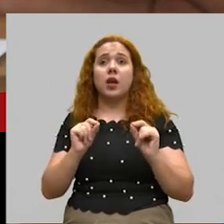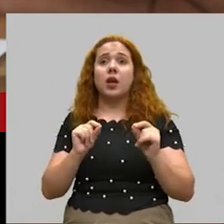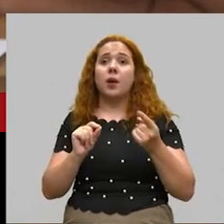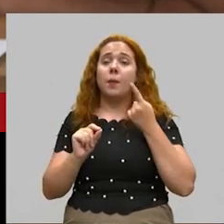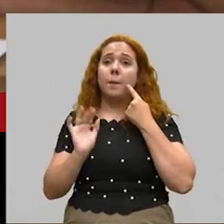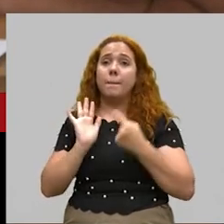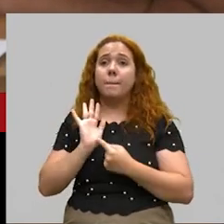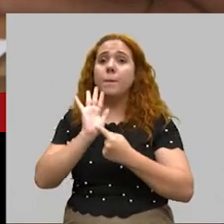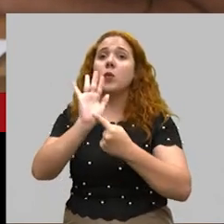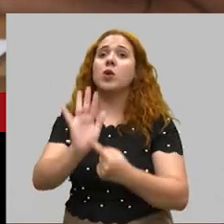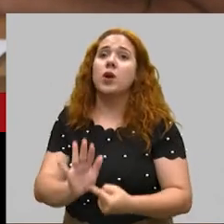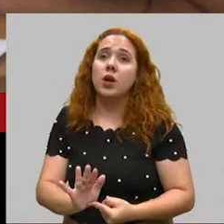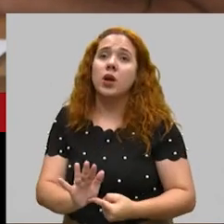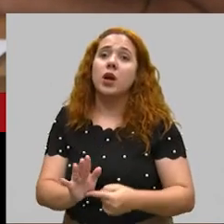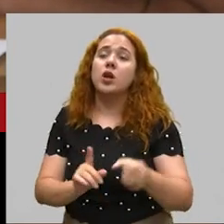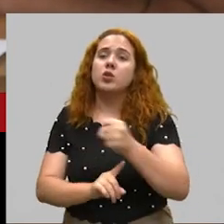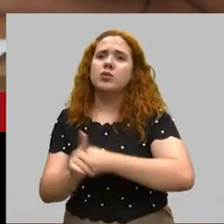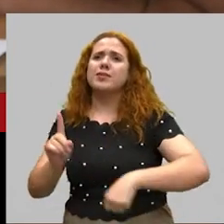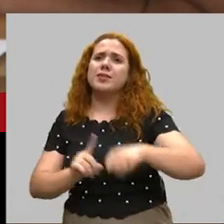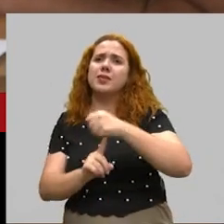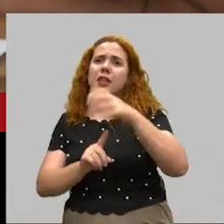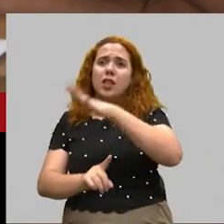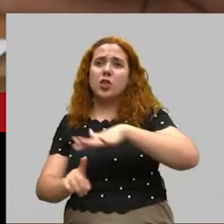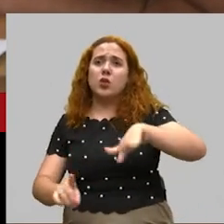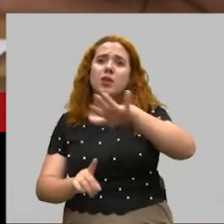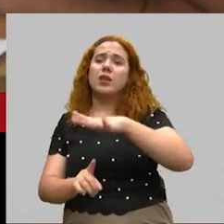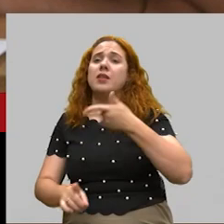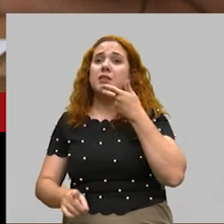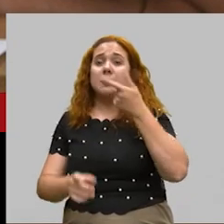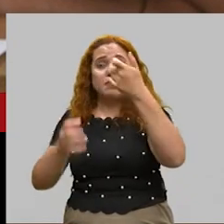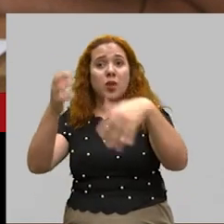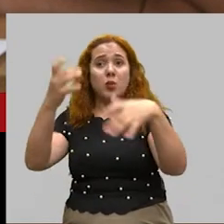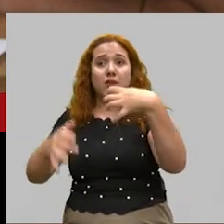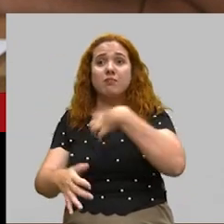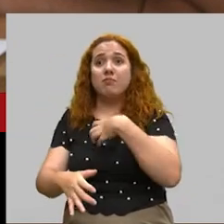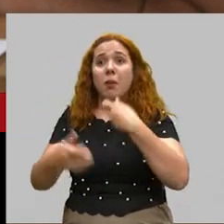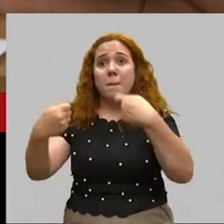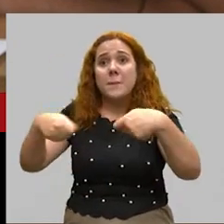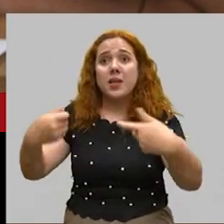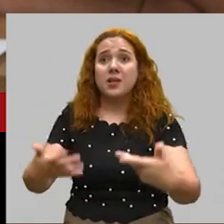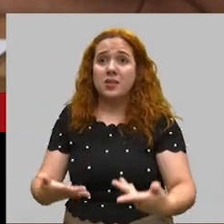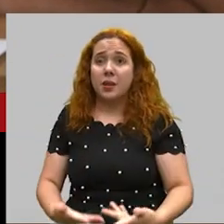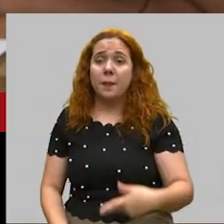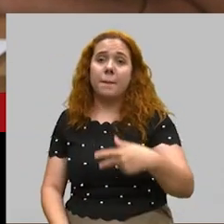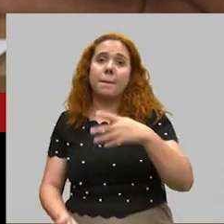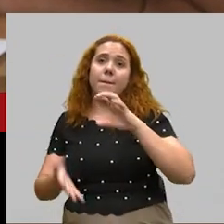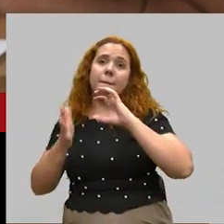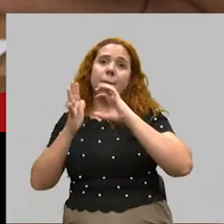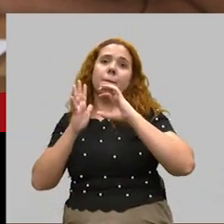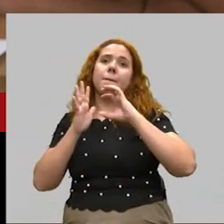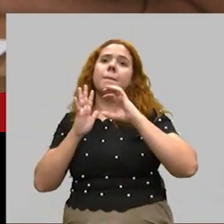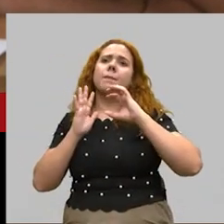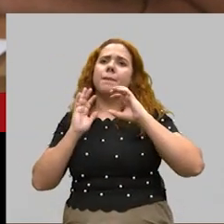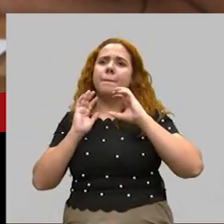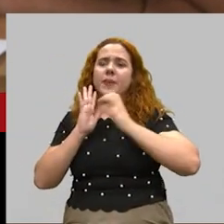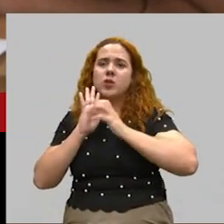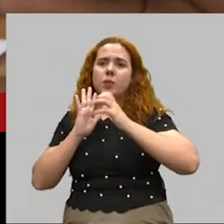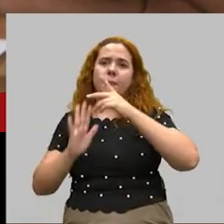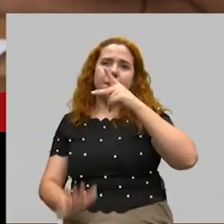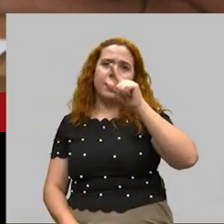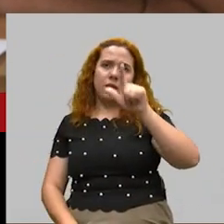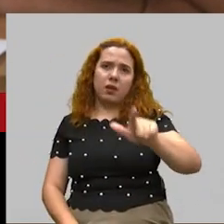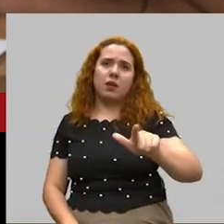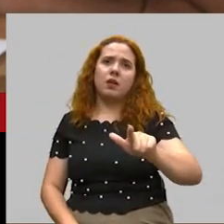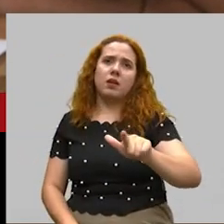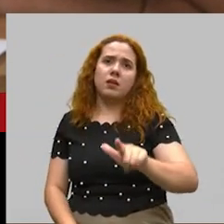que a sociedade civil possa apresentar as dem para o PL 511 de 2023 não é